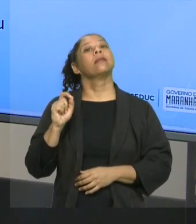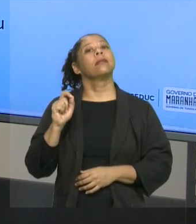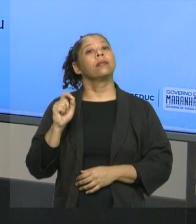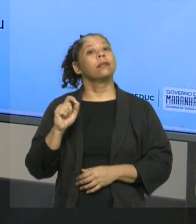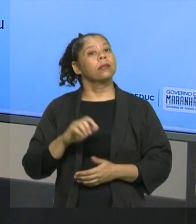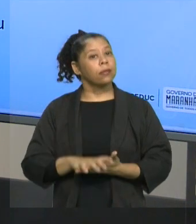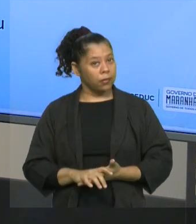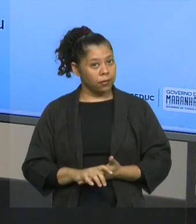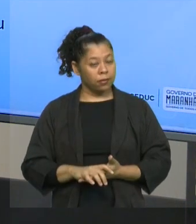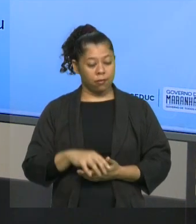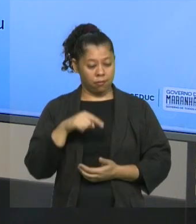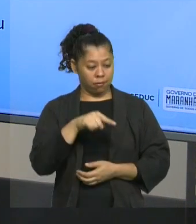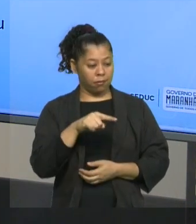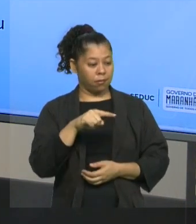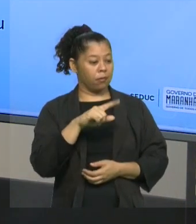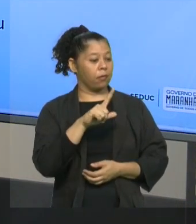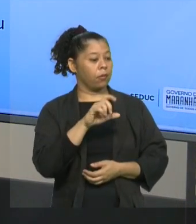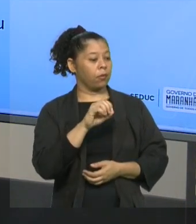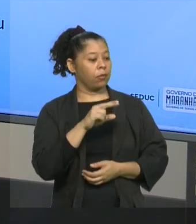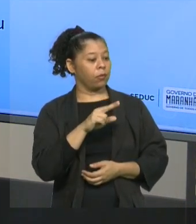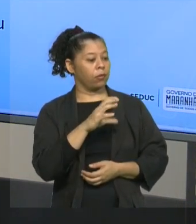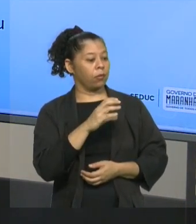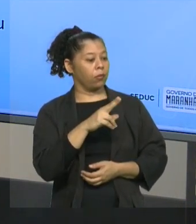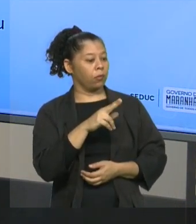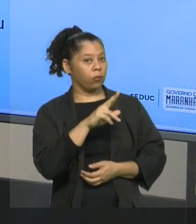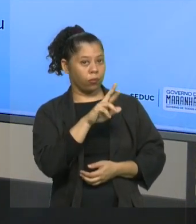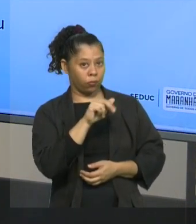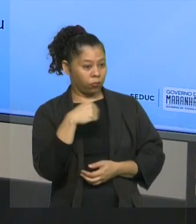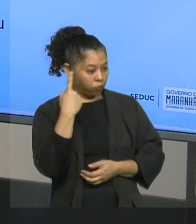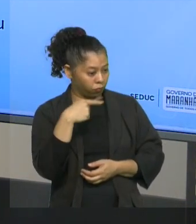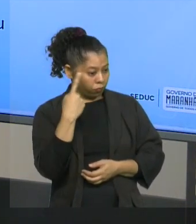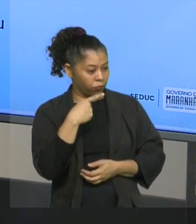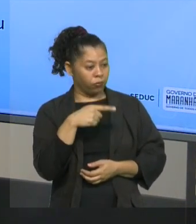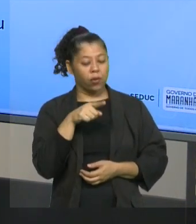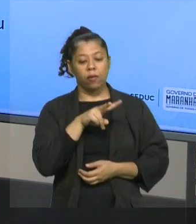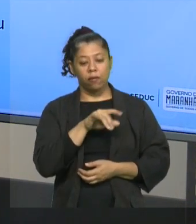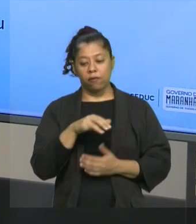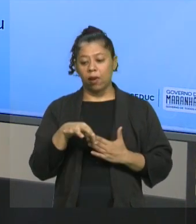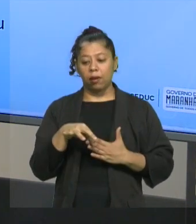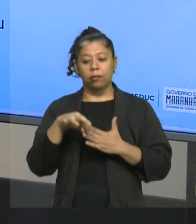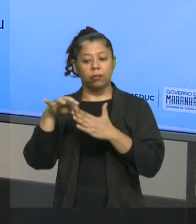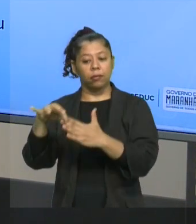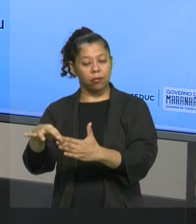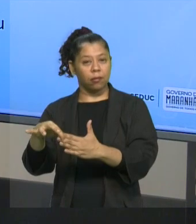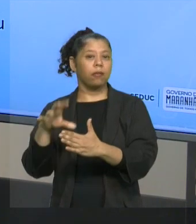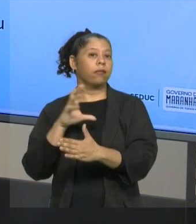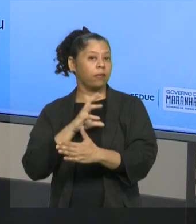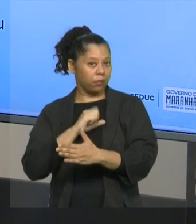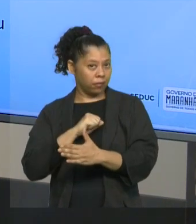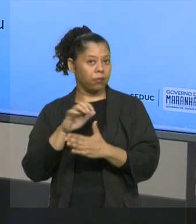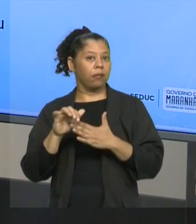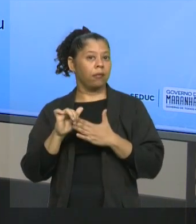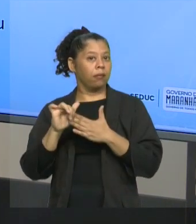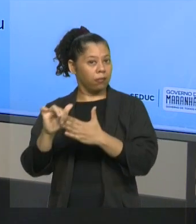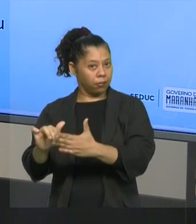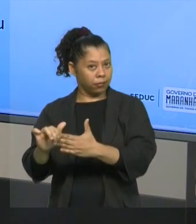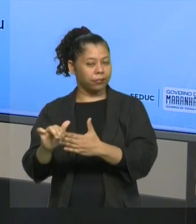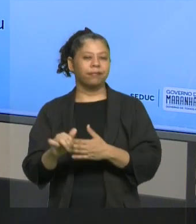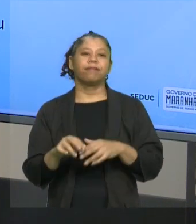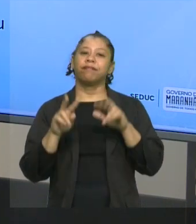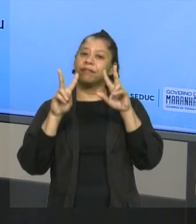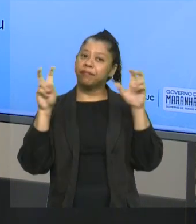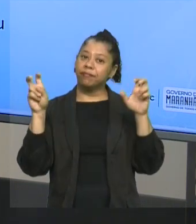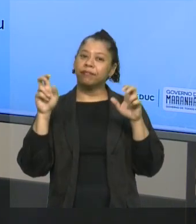declarar a loucura a servir de guia ao amor. Jean de La